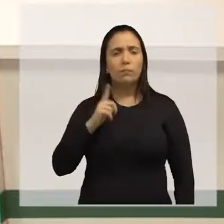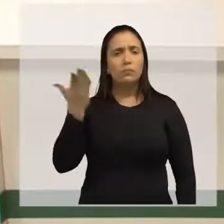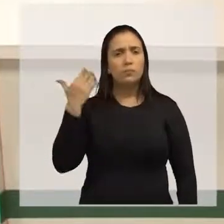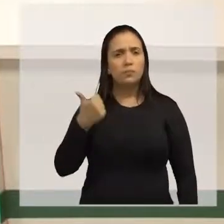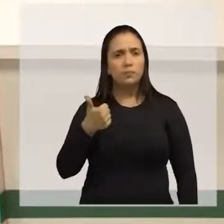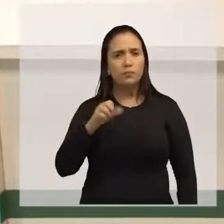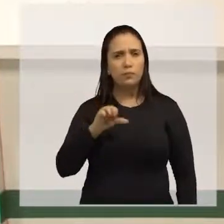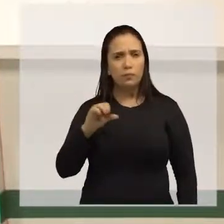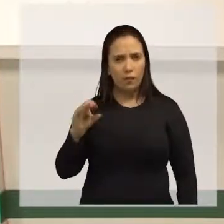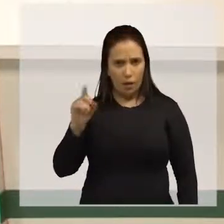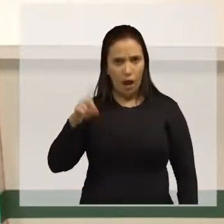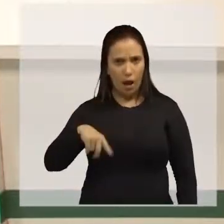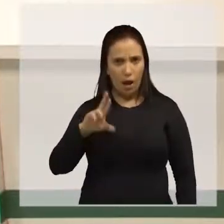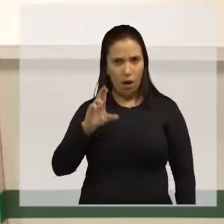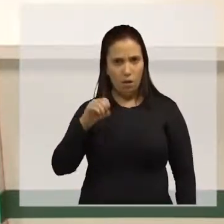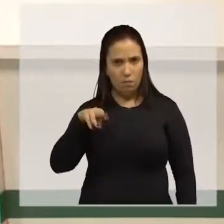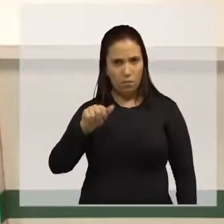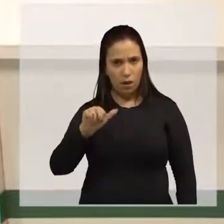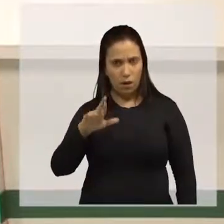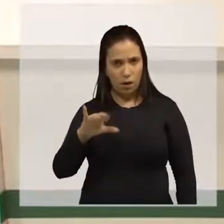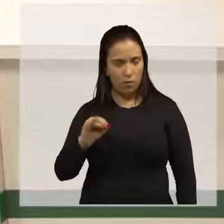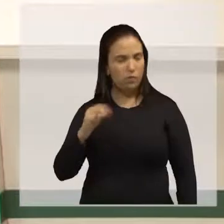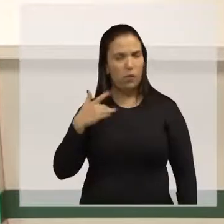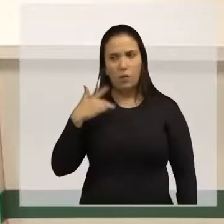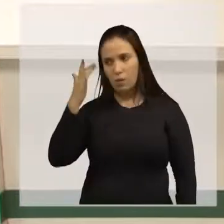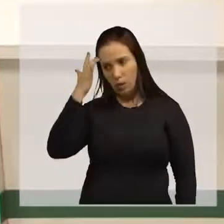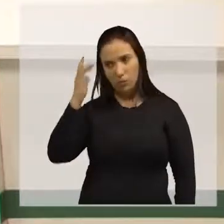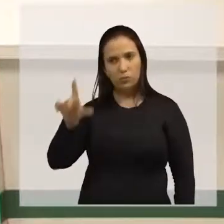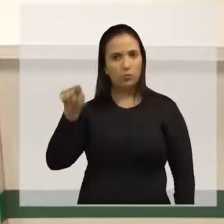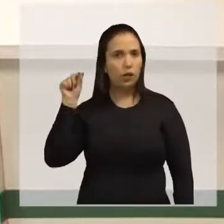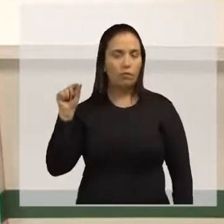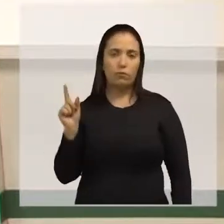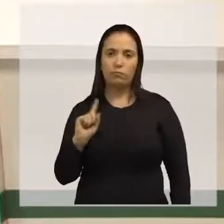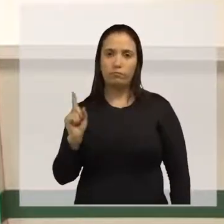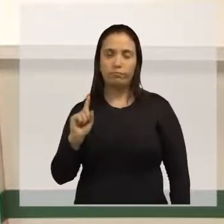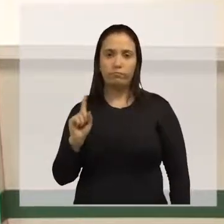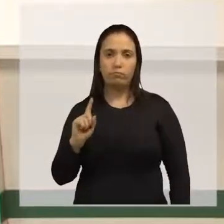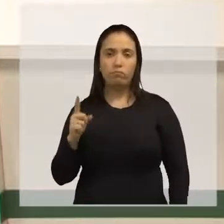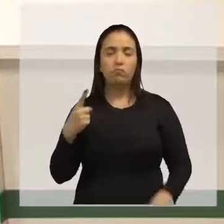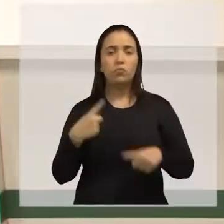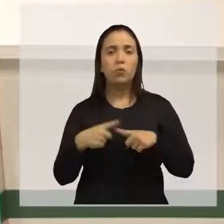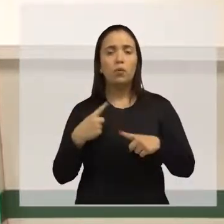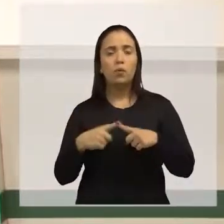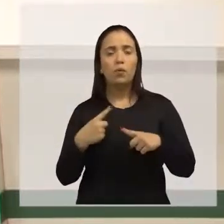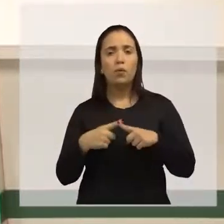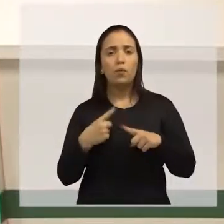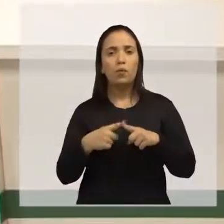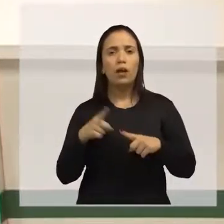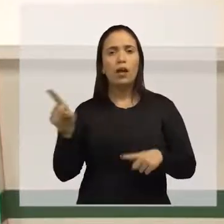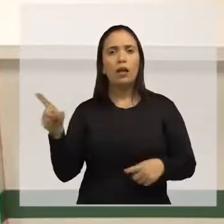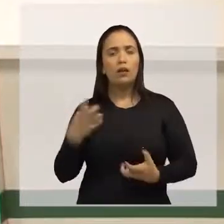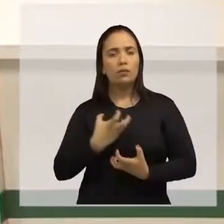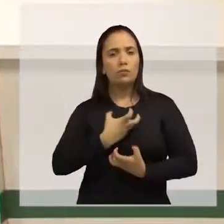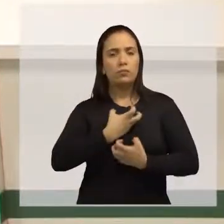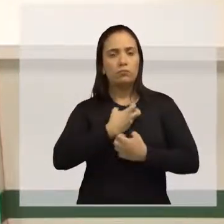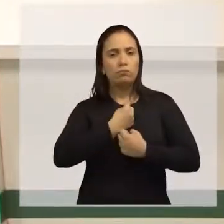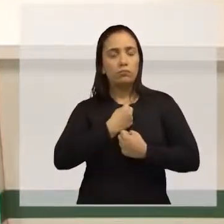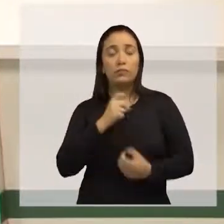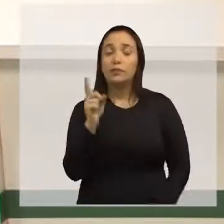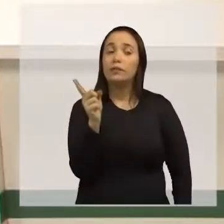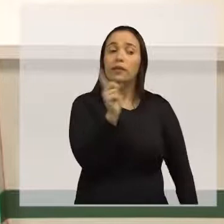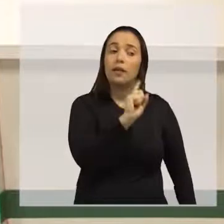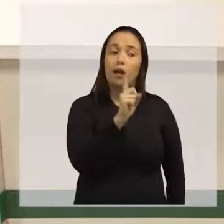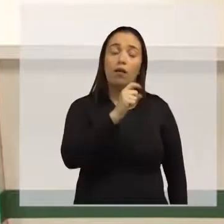foi, 90. Não, acho que o Romário não foi convocado. Luiz. Foi, porque ele não salvou... Ele não teve uma mágoa porque... Não. Em 90, ele foi